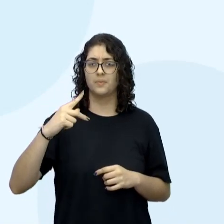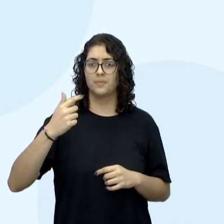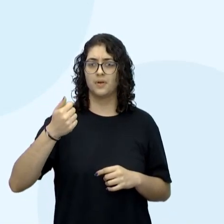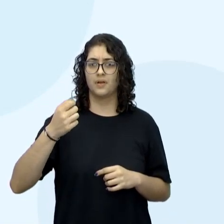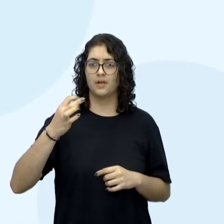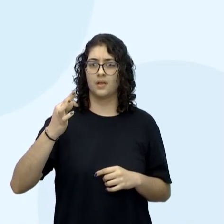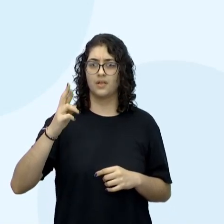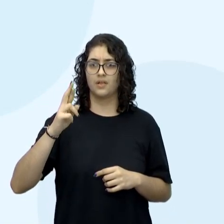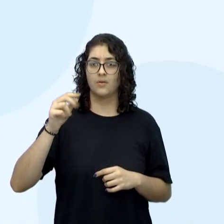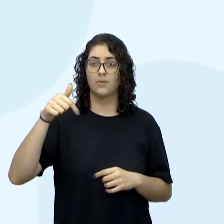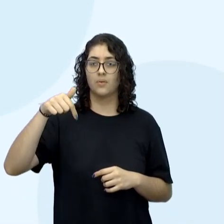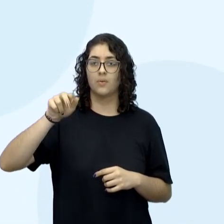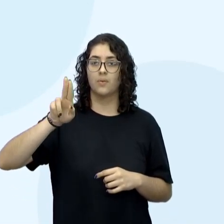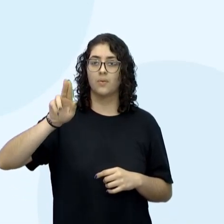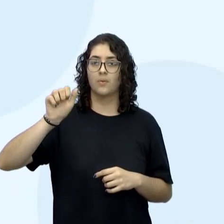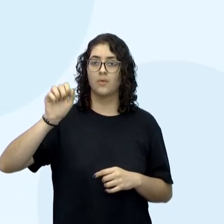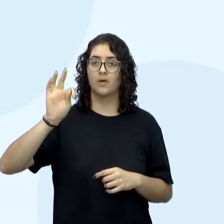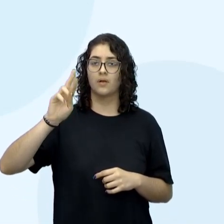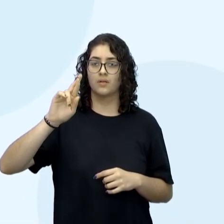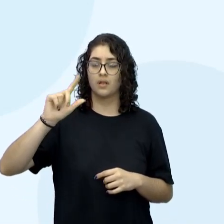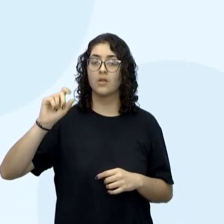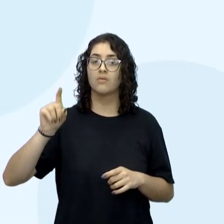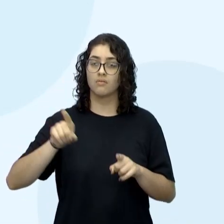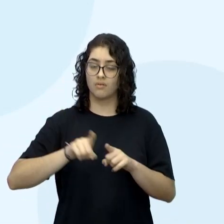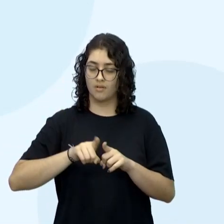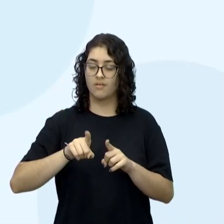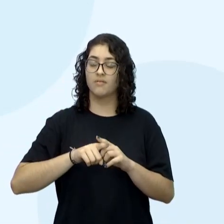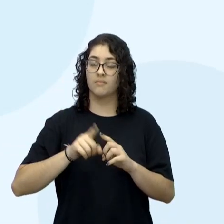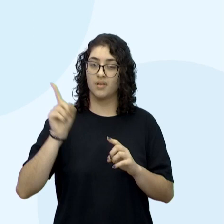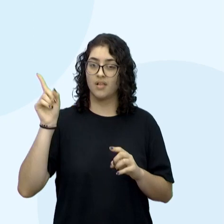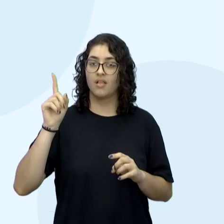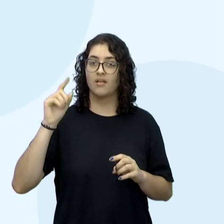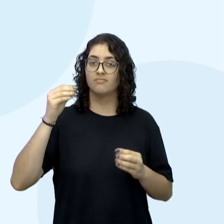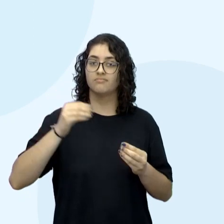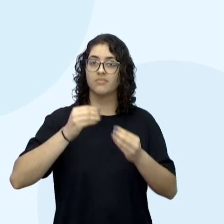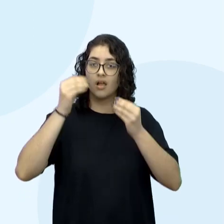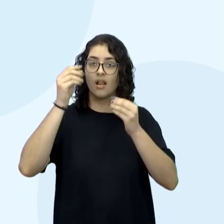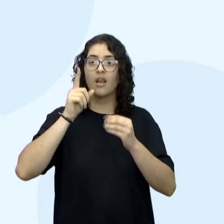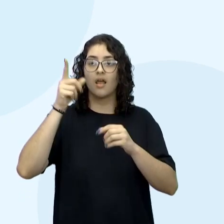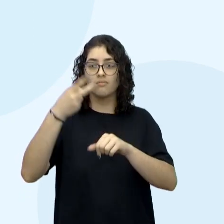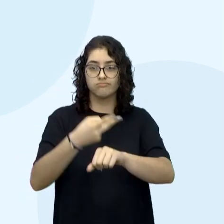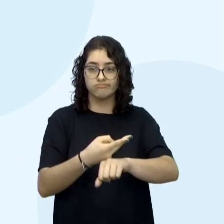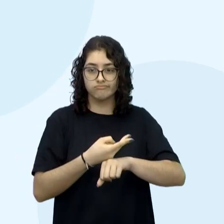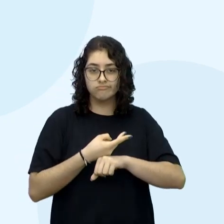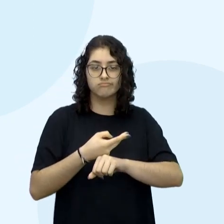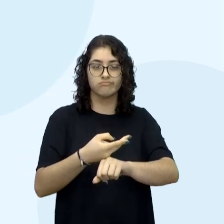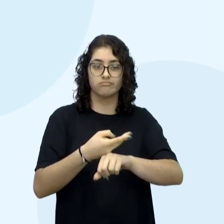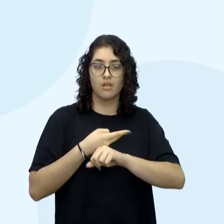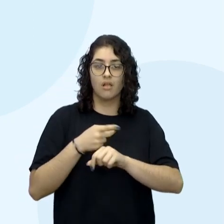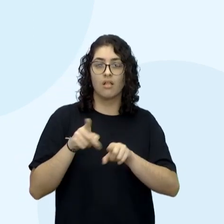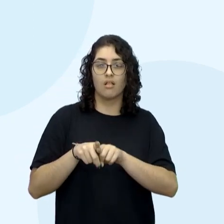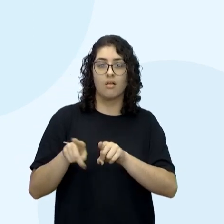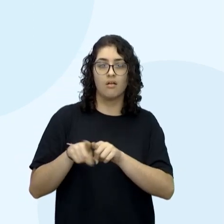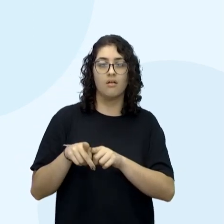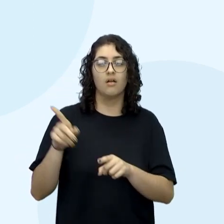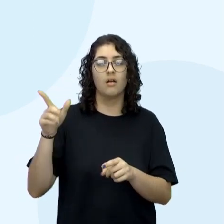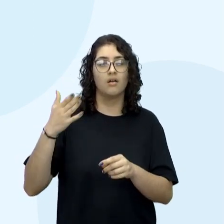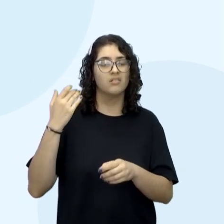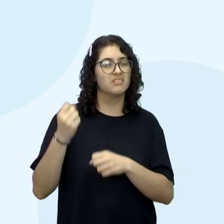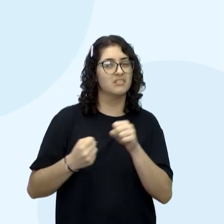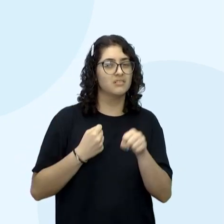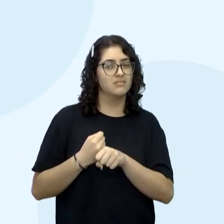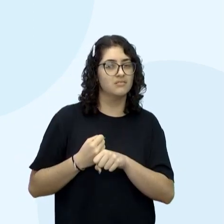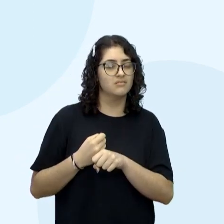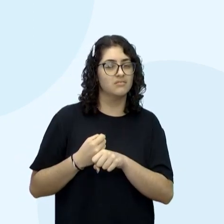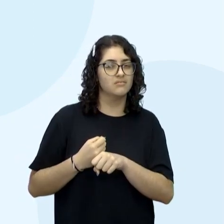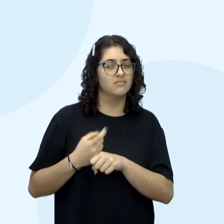também foi indicado ao Oscar. O Que é Isso, Companheiro, em 96, também foi indicado ao Oscar. Talvez, acho que no ano posterior, né? Foi em 96,